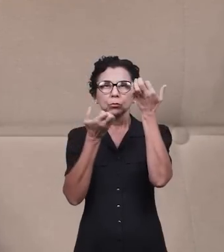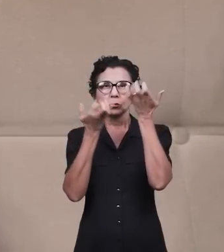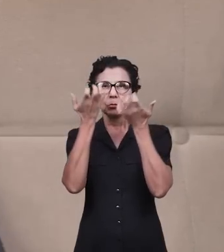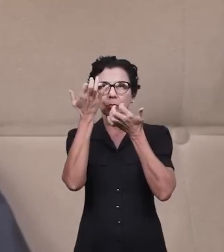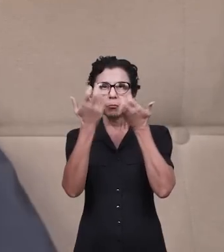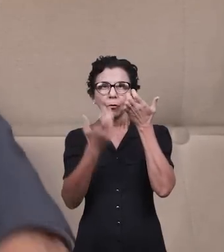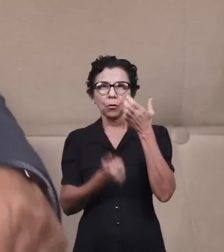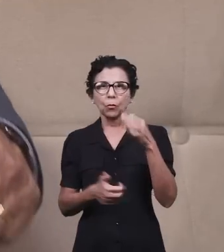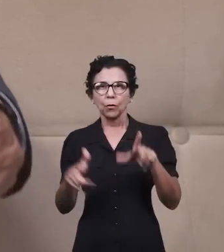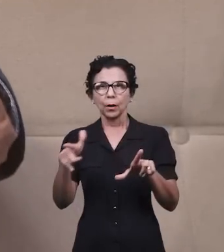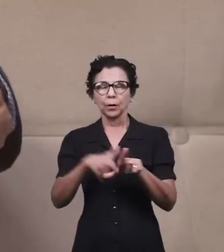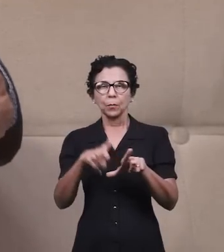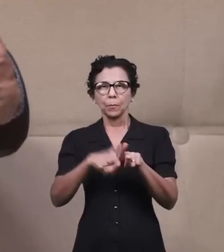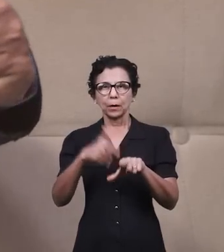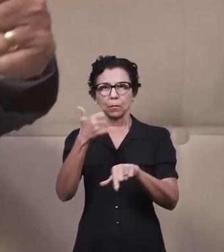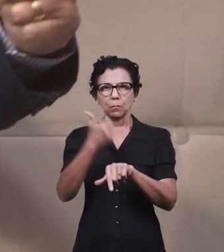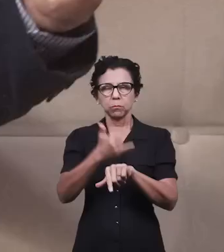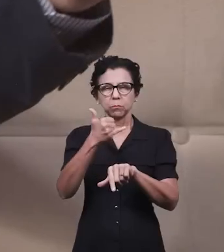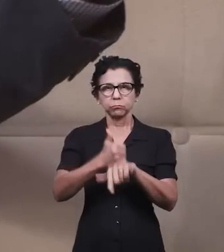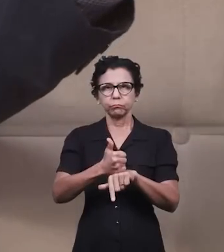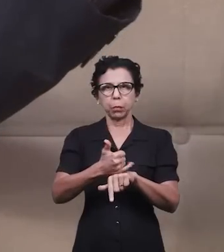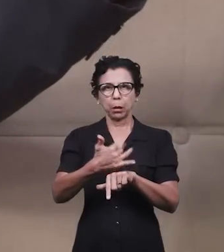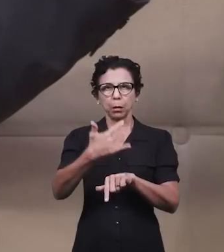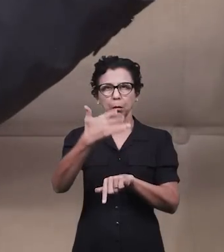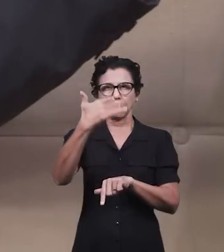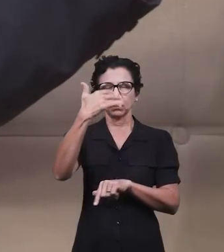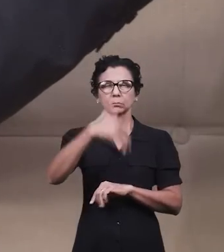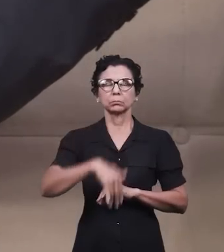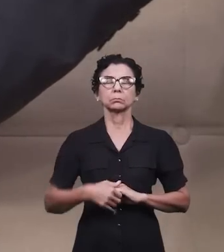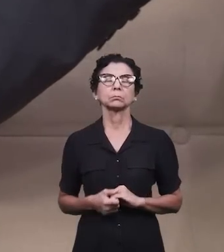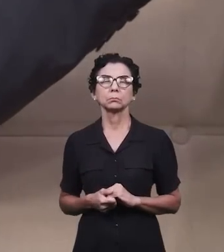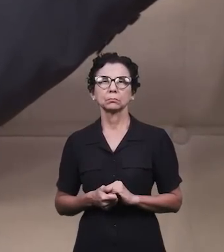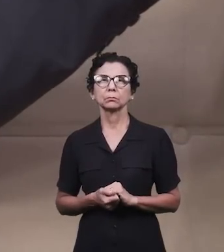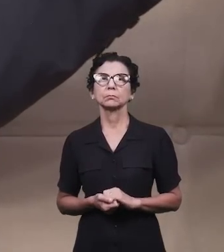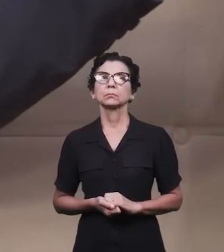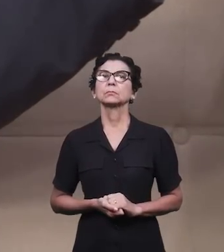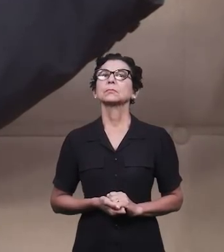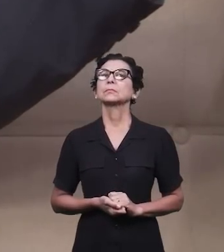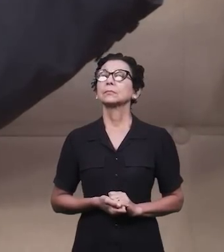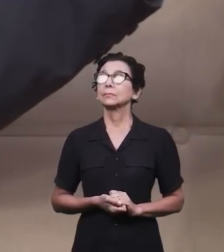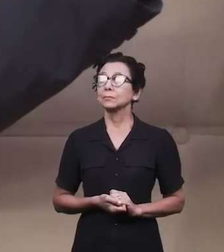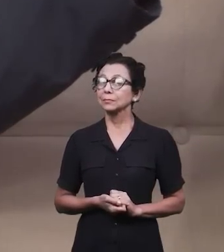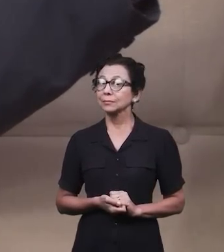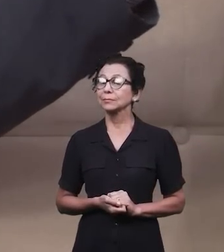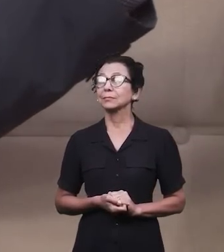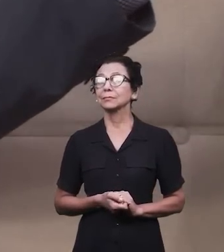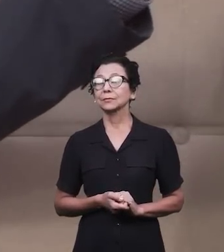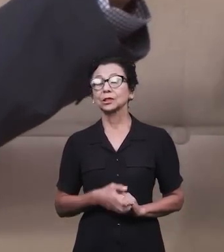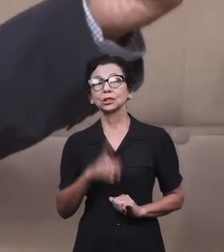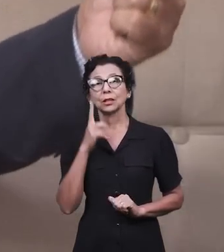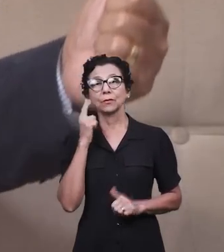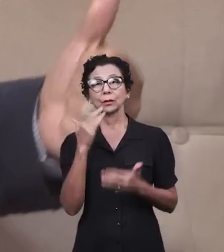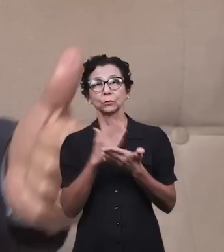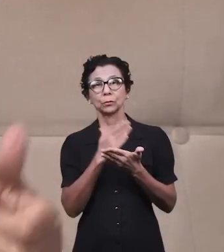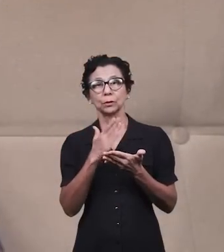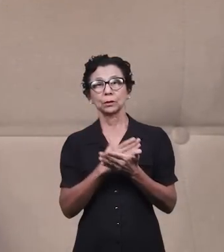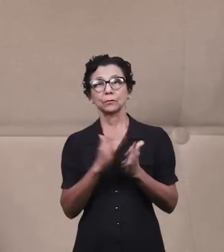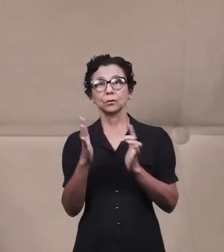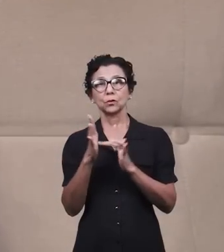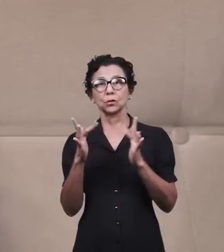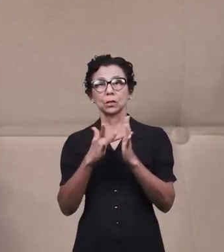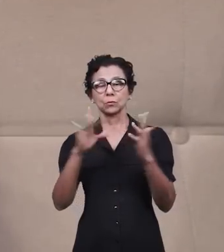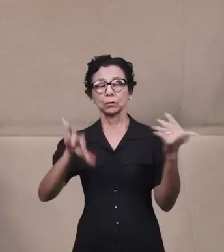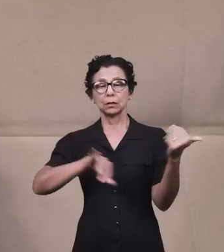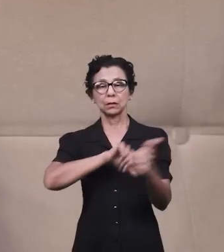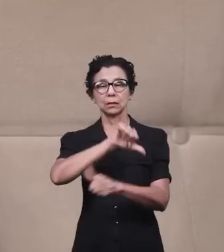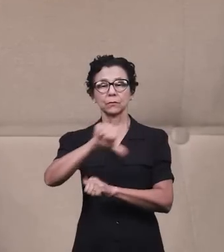latão reluzente. Se reportando já à visão que inaugura o livro de Jesus glorificado. Então,